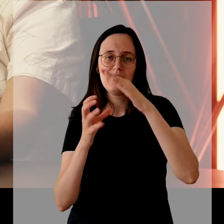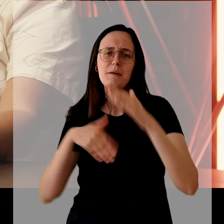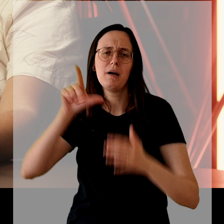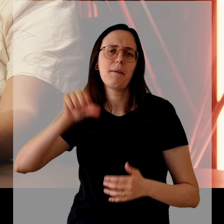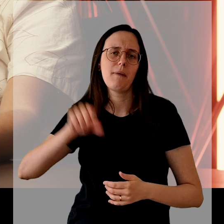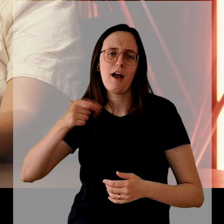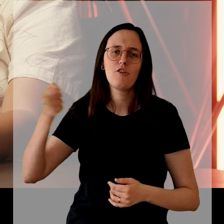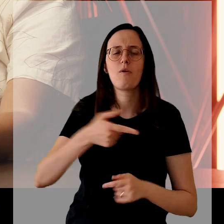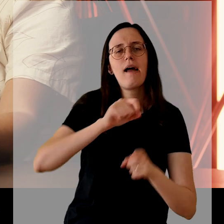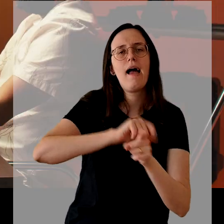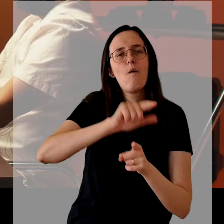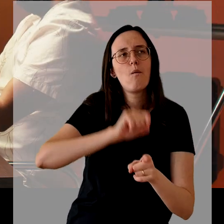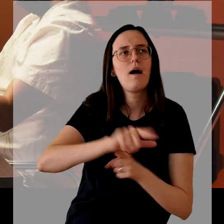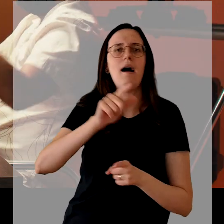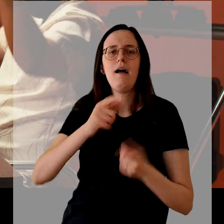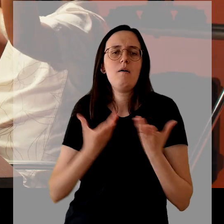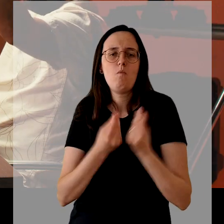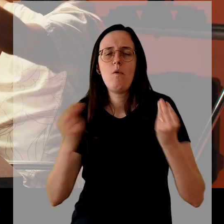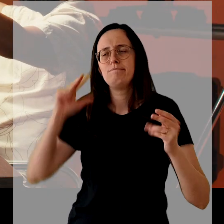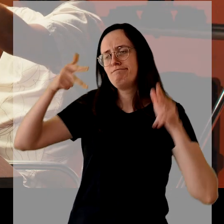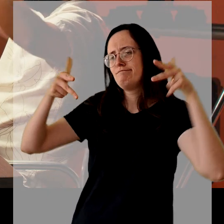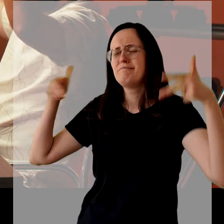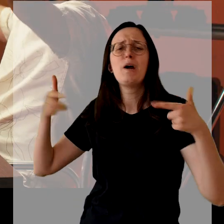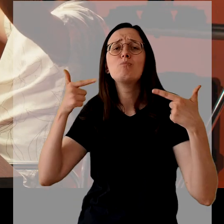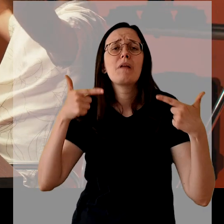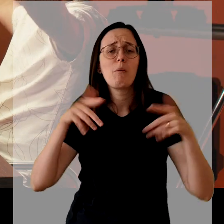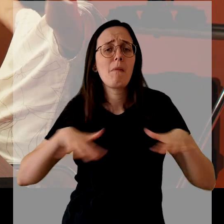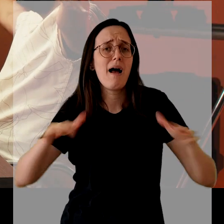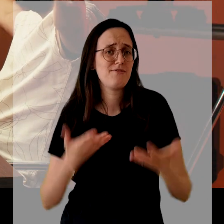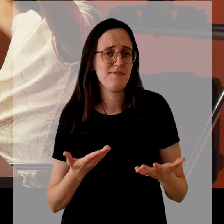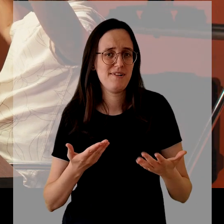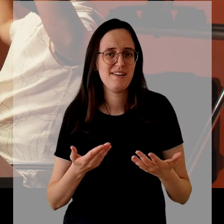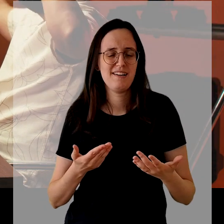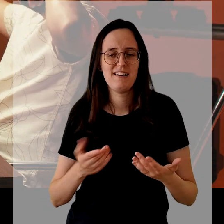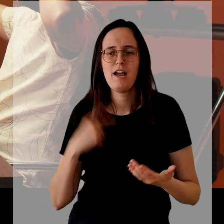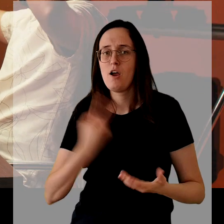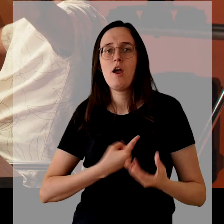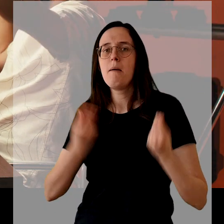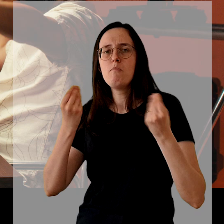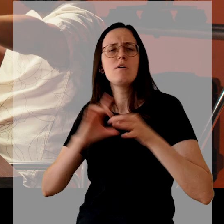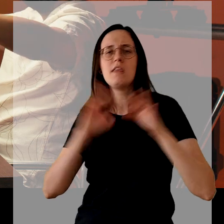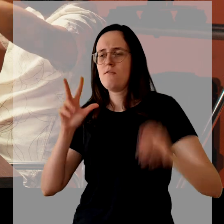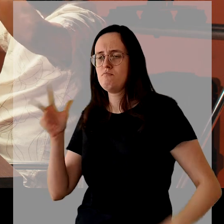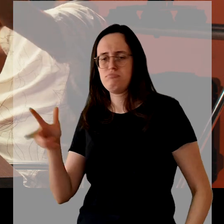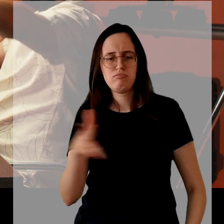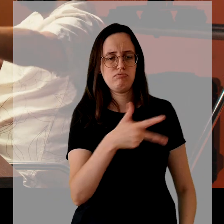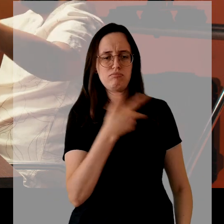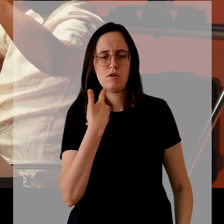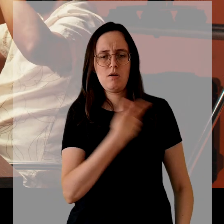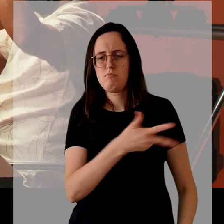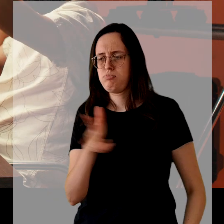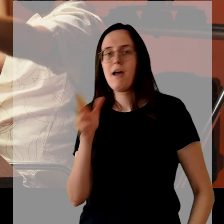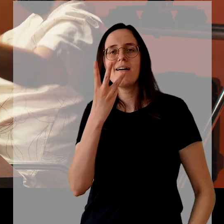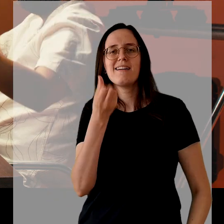Isso é muito mais barato do que alugar uma tonelada de equipamento que nem tinham de colocar, porque eles queriam... A gente rodou muito livre, tinha